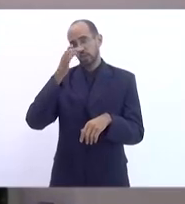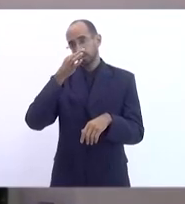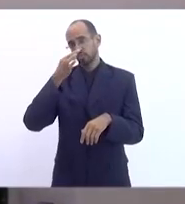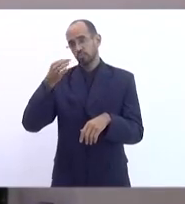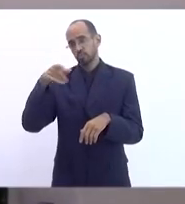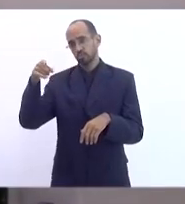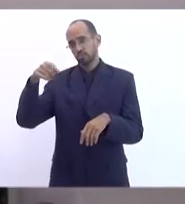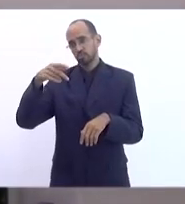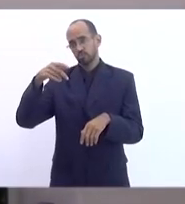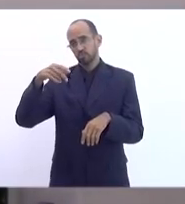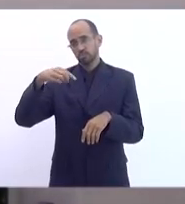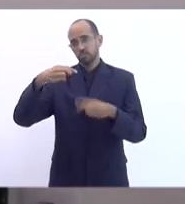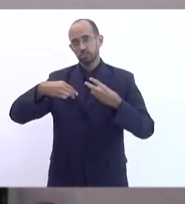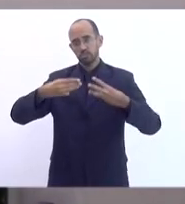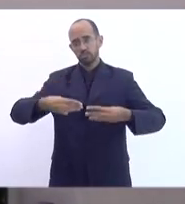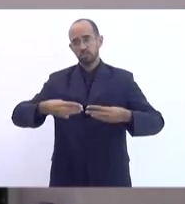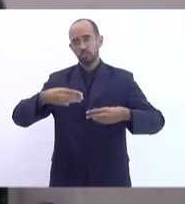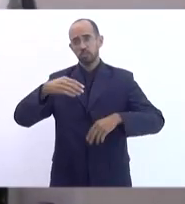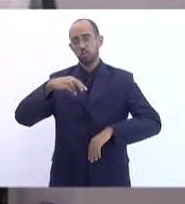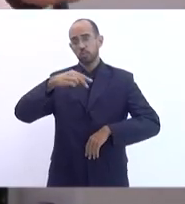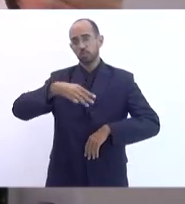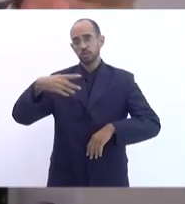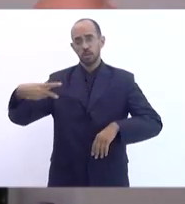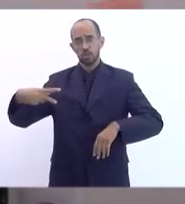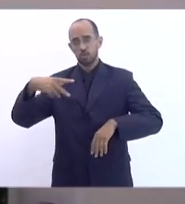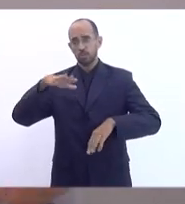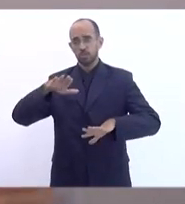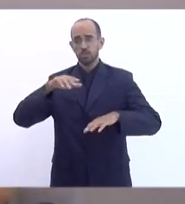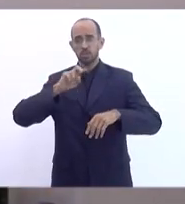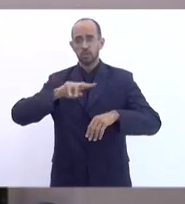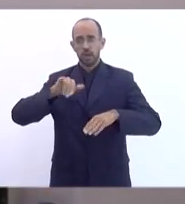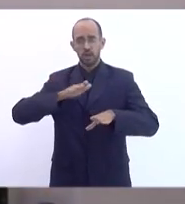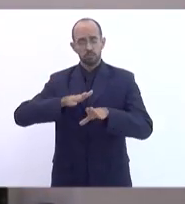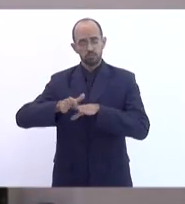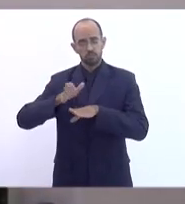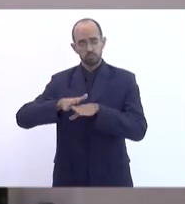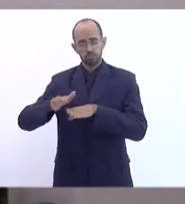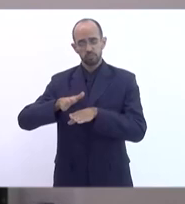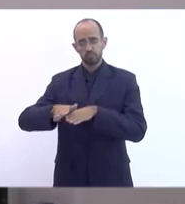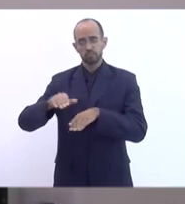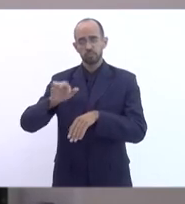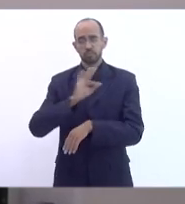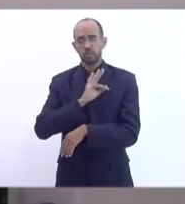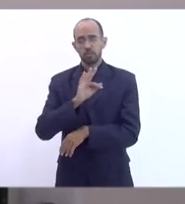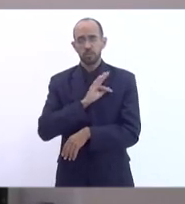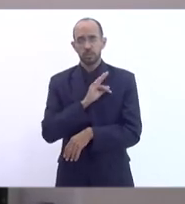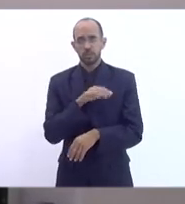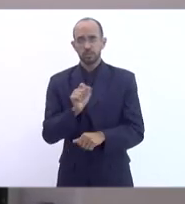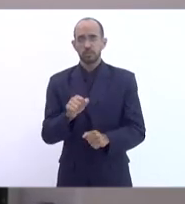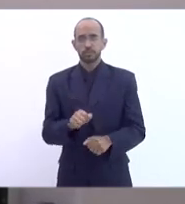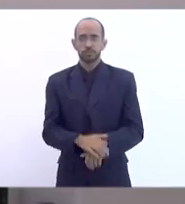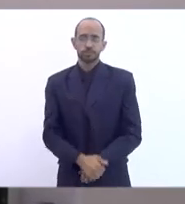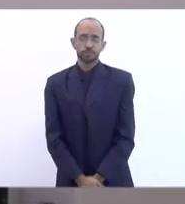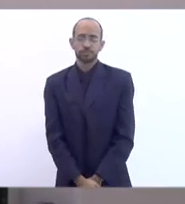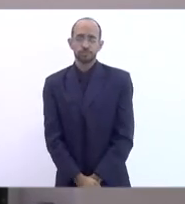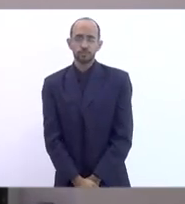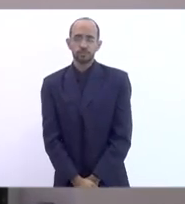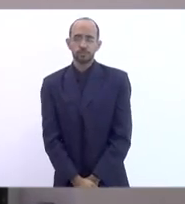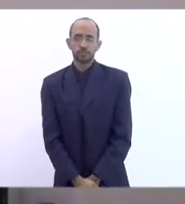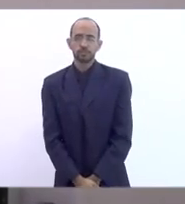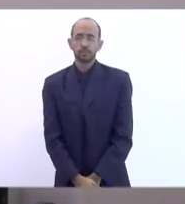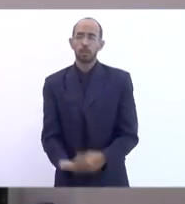Público nós encaminharemos novamente para instrução de processo junto à polícia militar a recomendação por causa de história